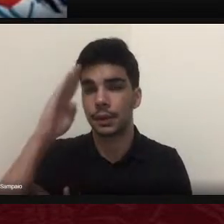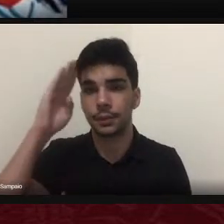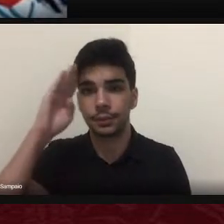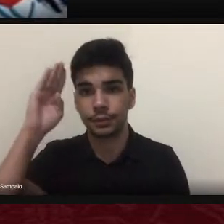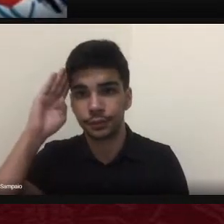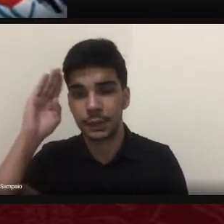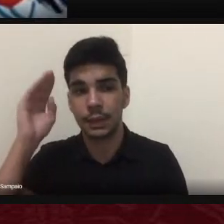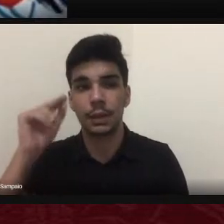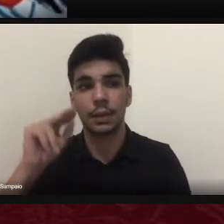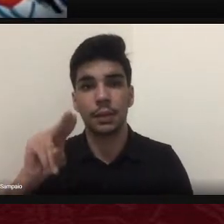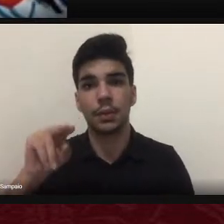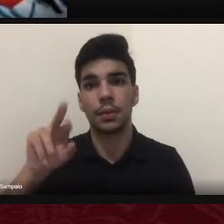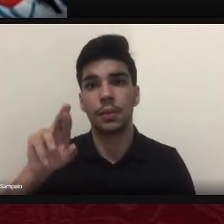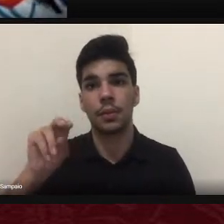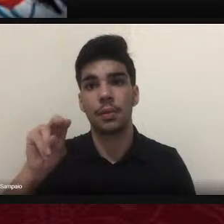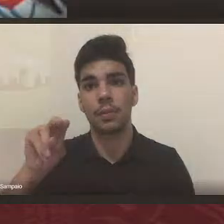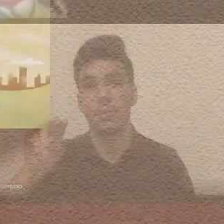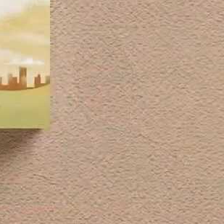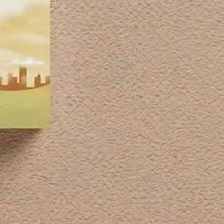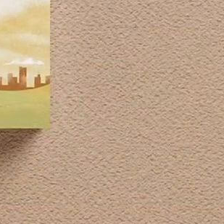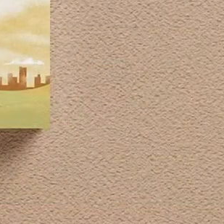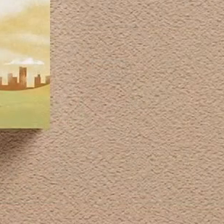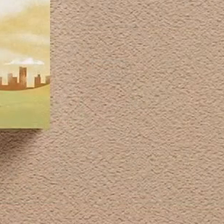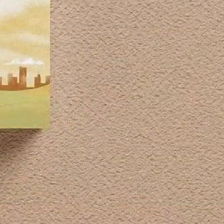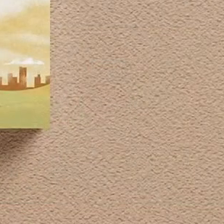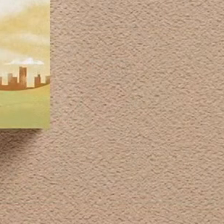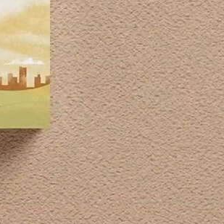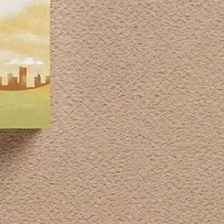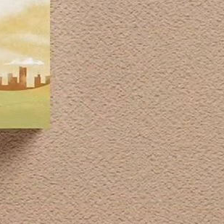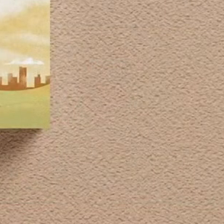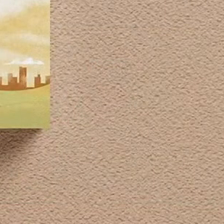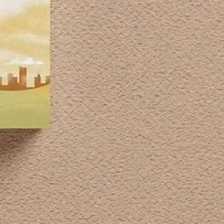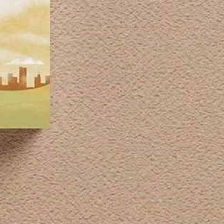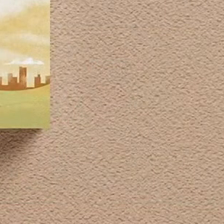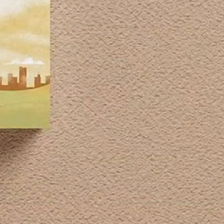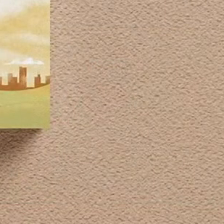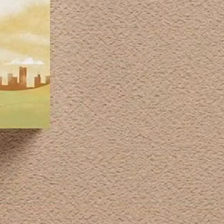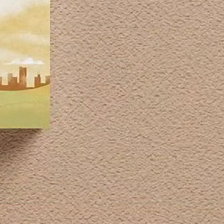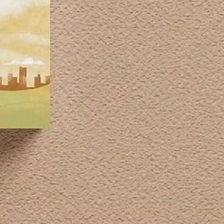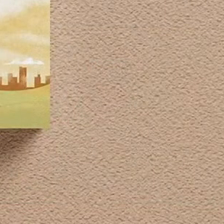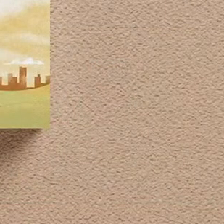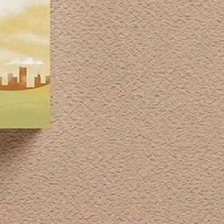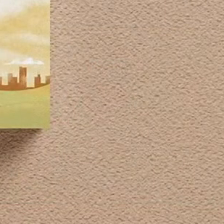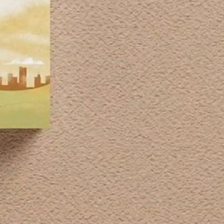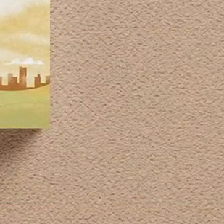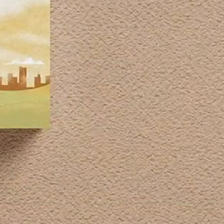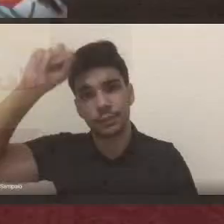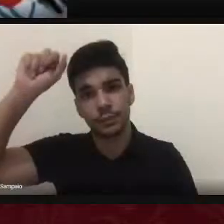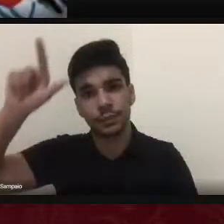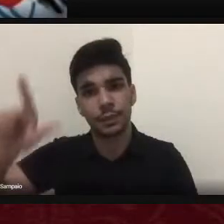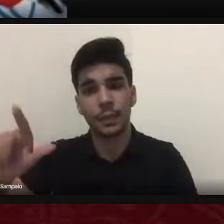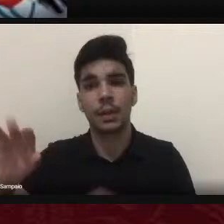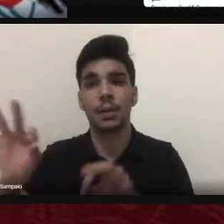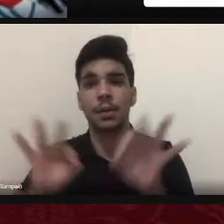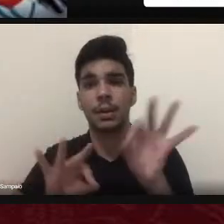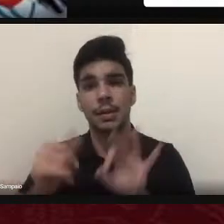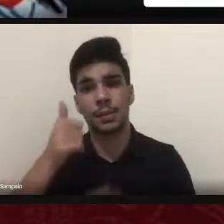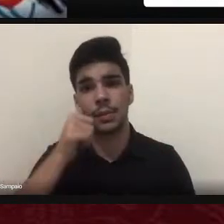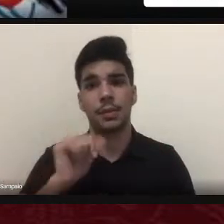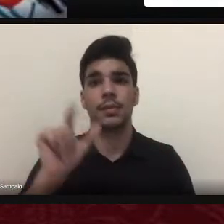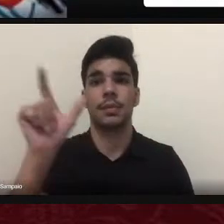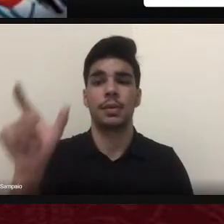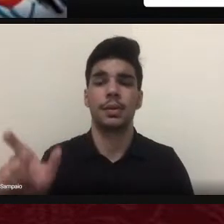do Sul abordagens e leituras organizado por Maria José Martinelli Silva